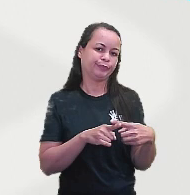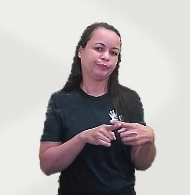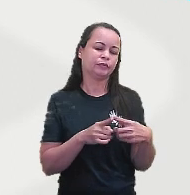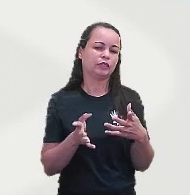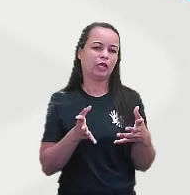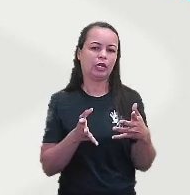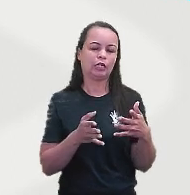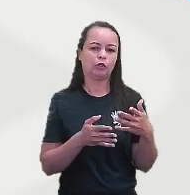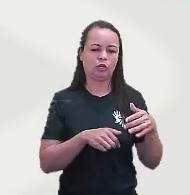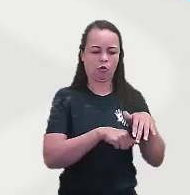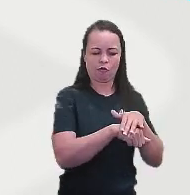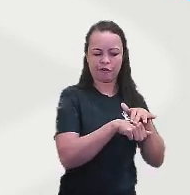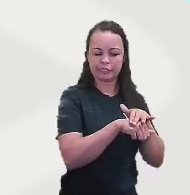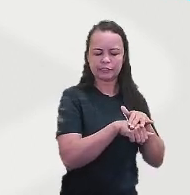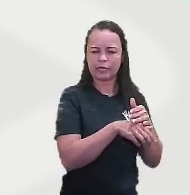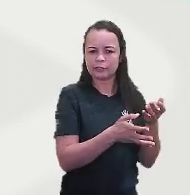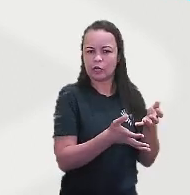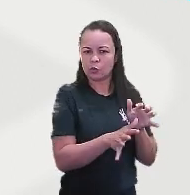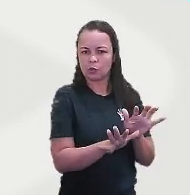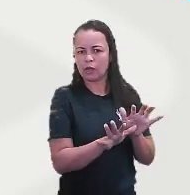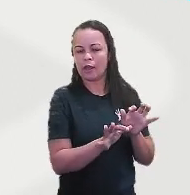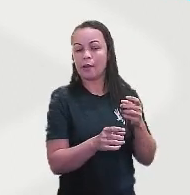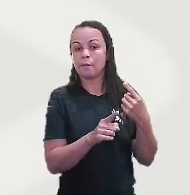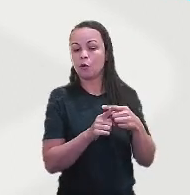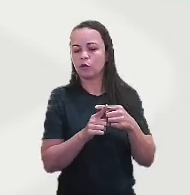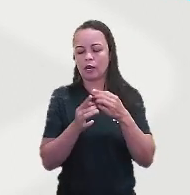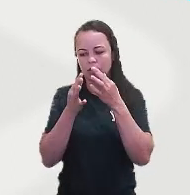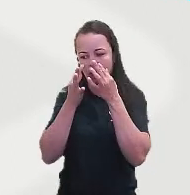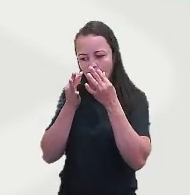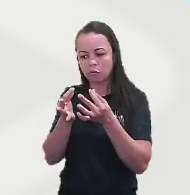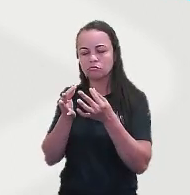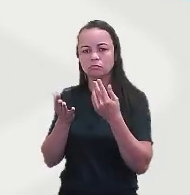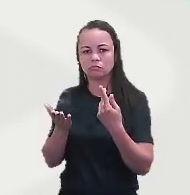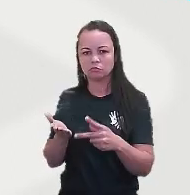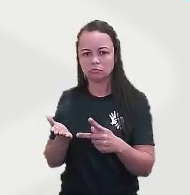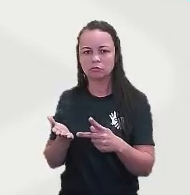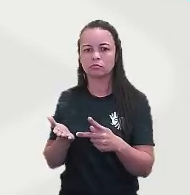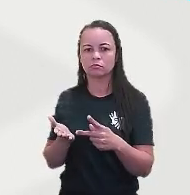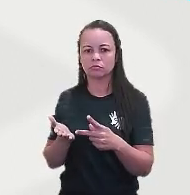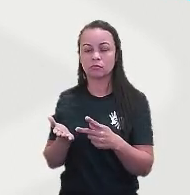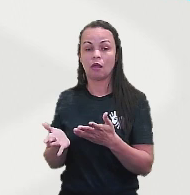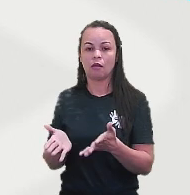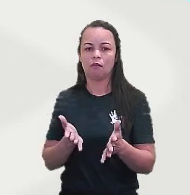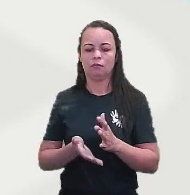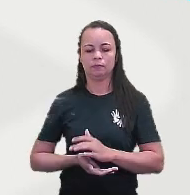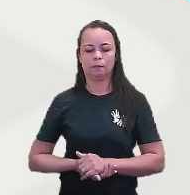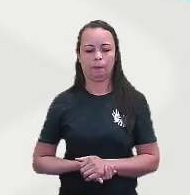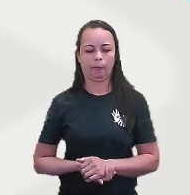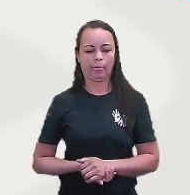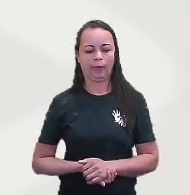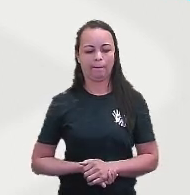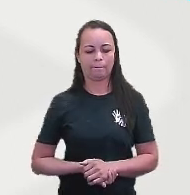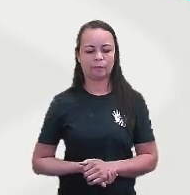está conversando porque ela quer estar concentrada. Então, ó,